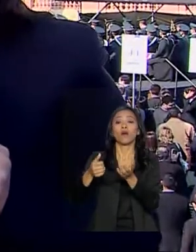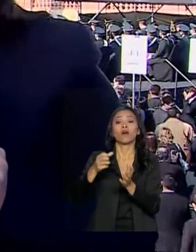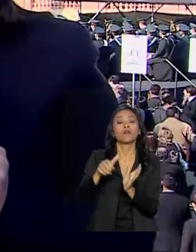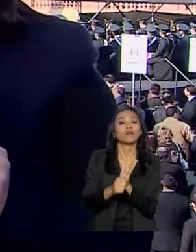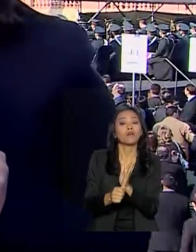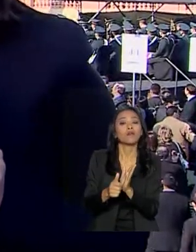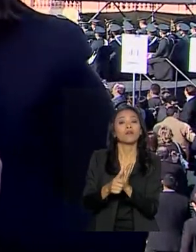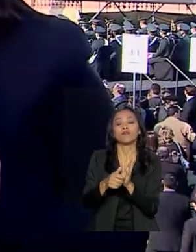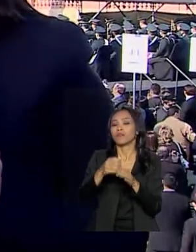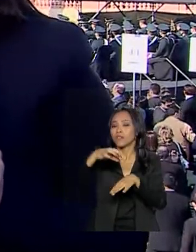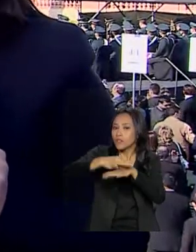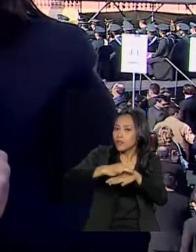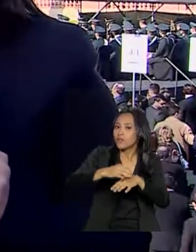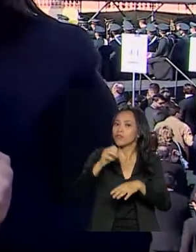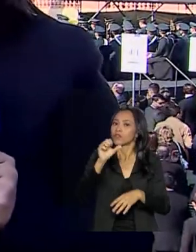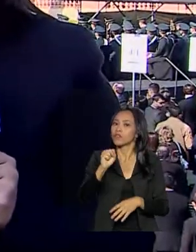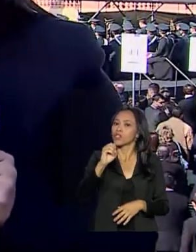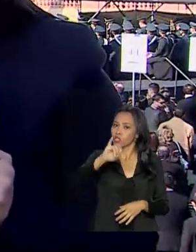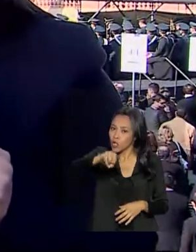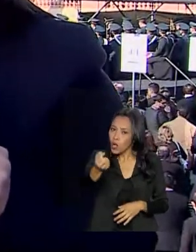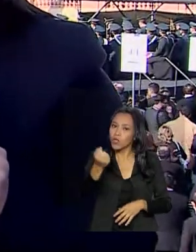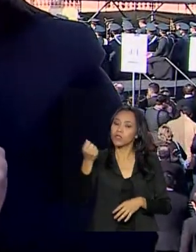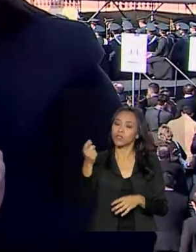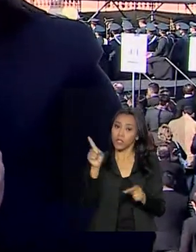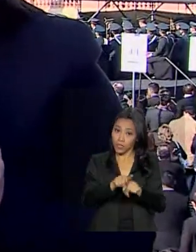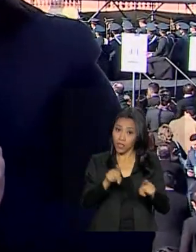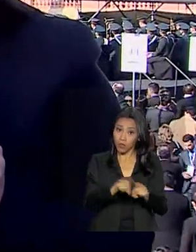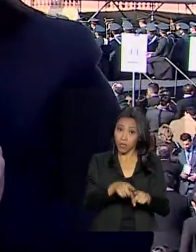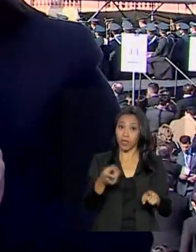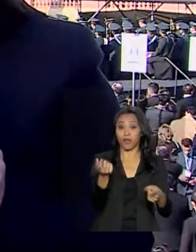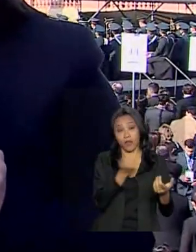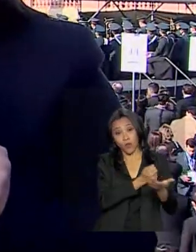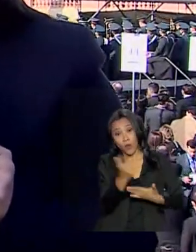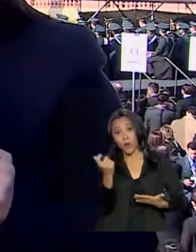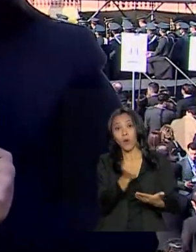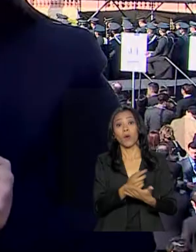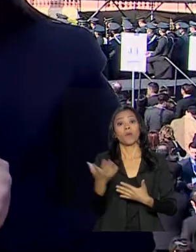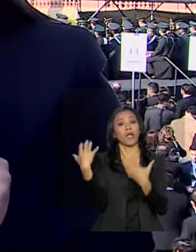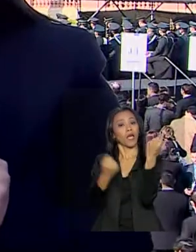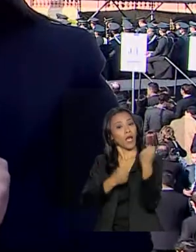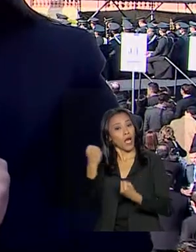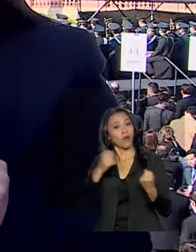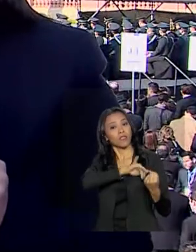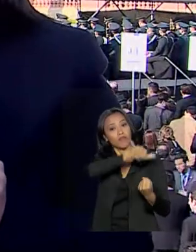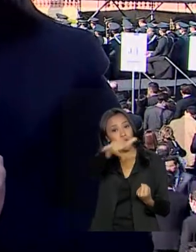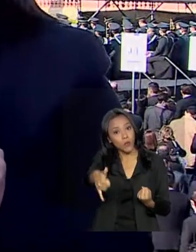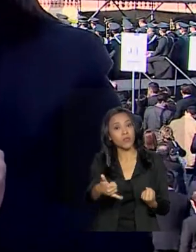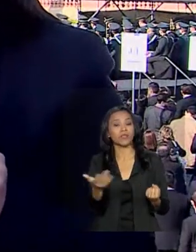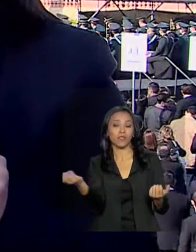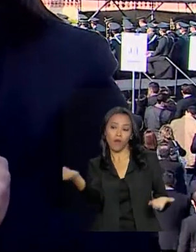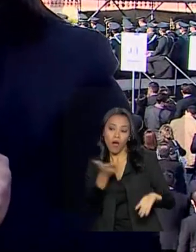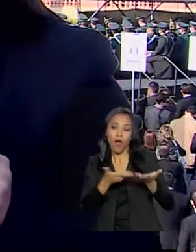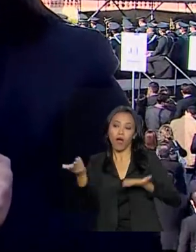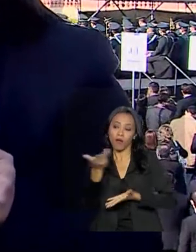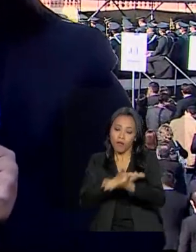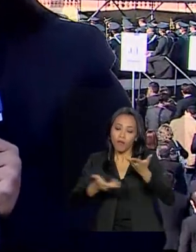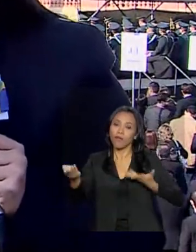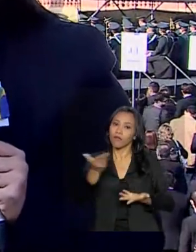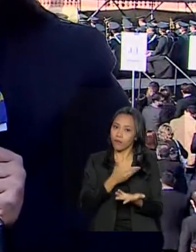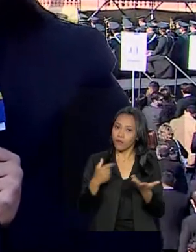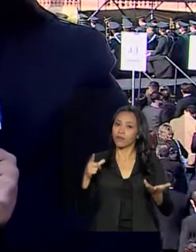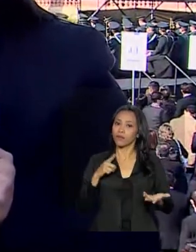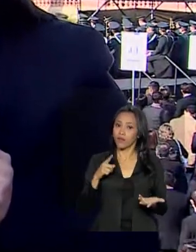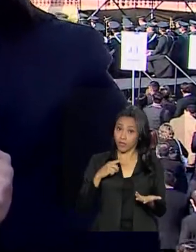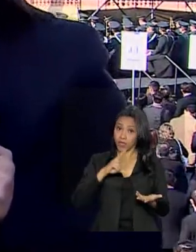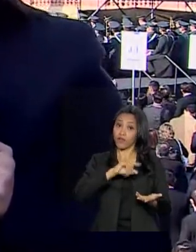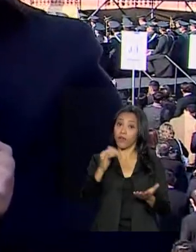e importa do Brasil produtos industrializados, como carros e aviões. Então, essa relação é uma relação muito estreita e que